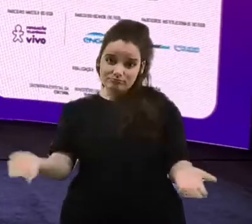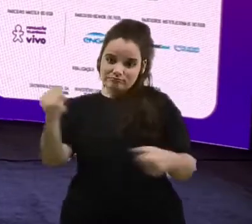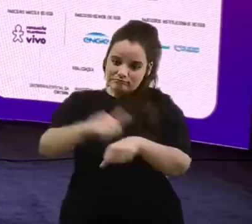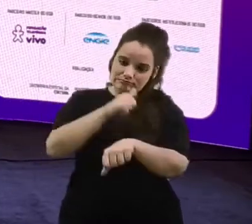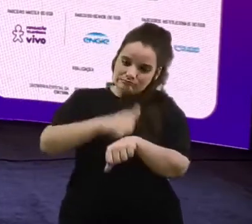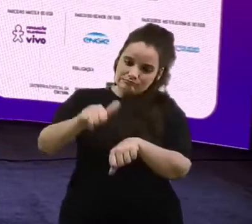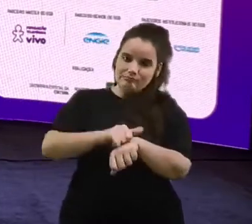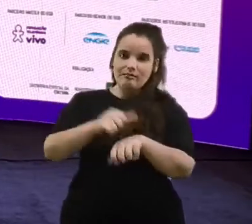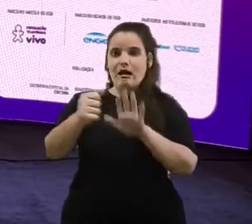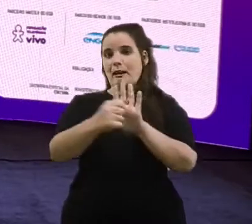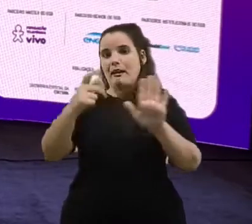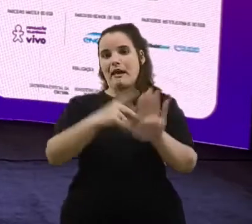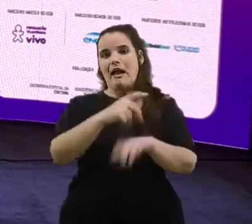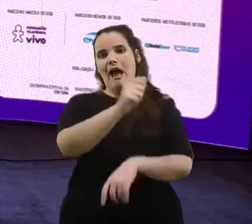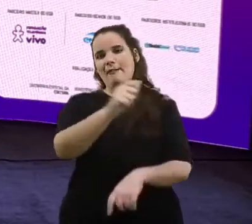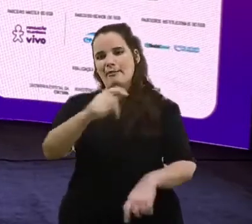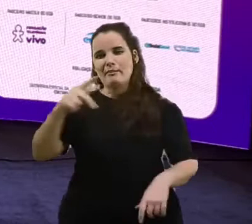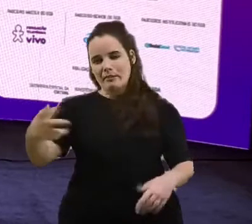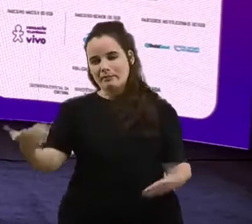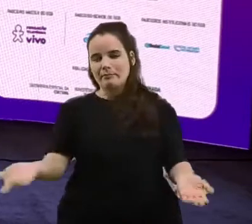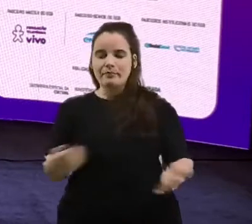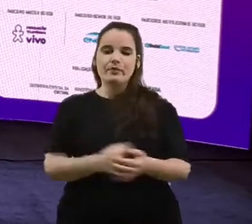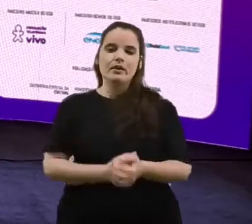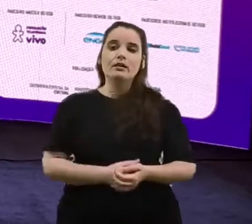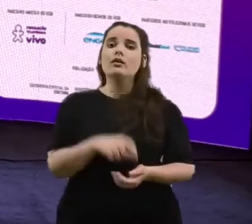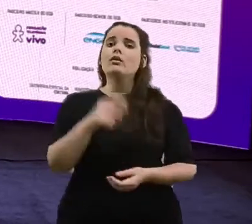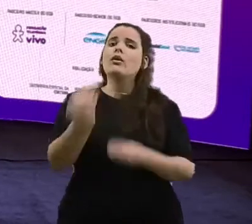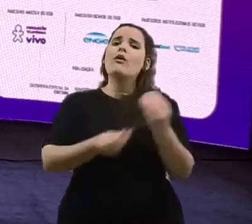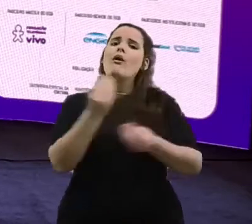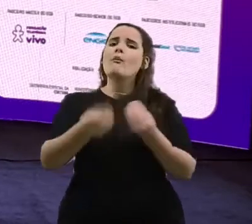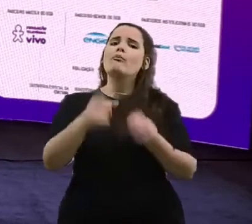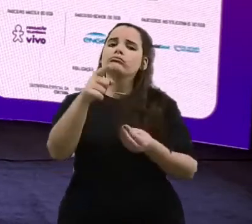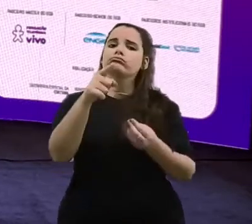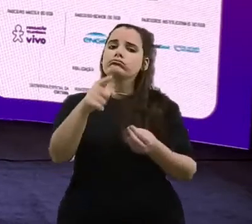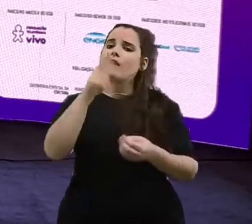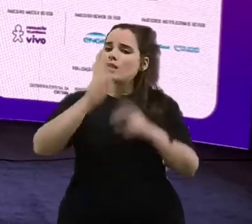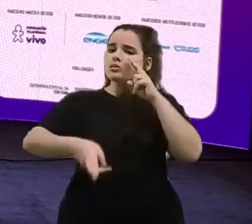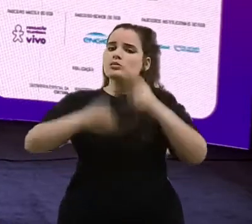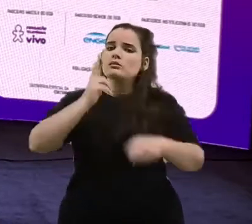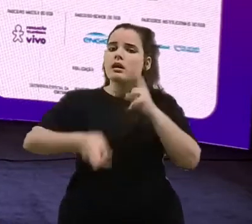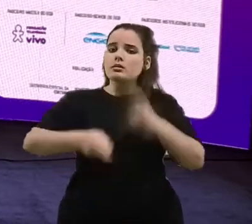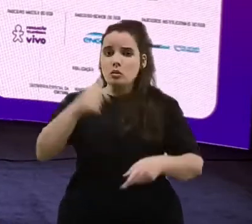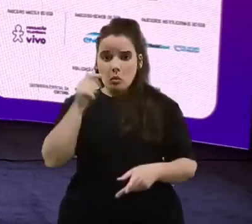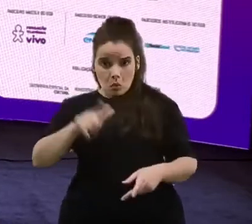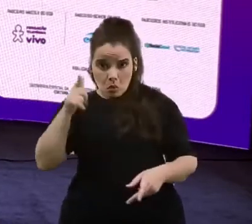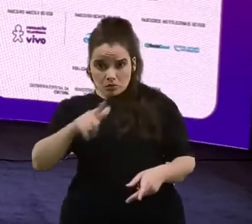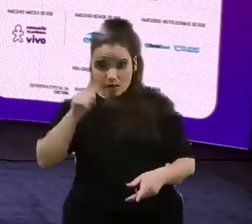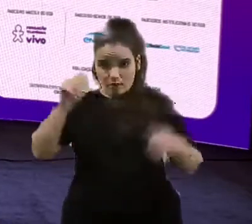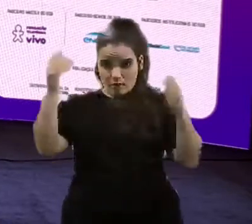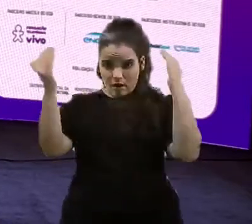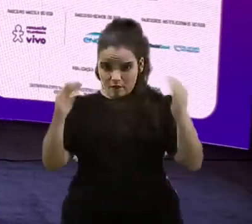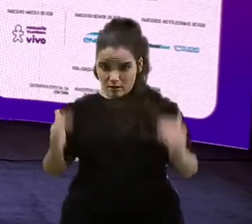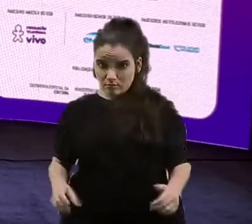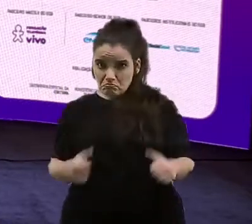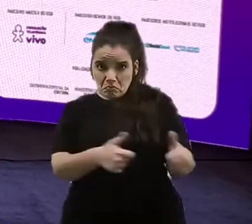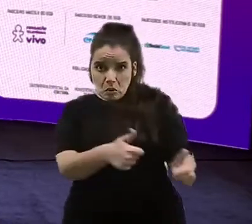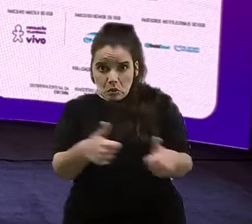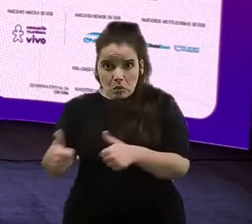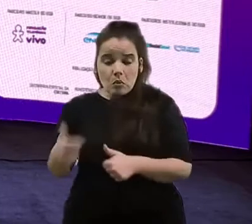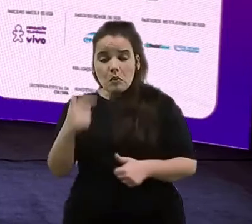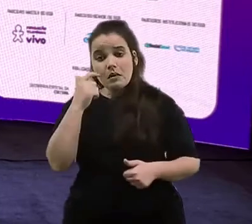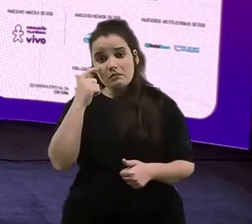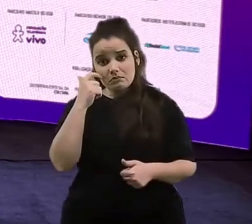quem usa mais, né? Como é que vocês veem os resultados? Vocês têm umas avaliações muito boas nas lojas